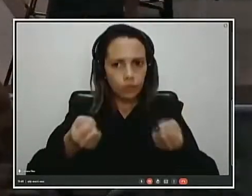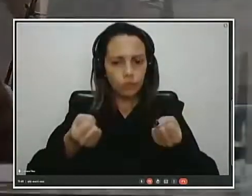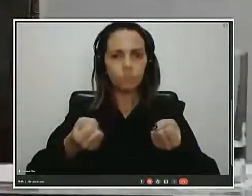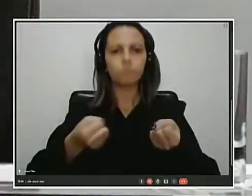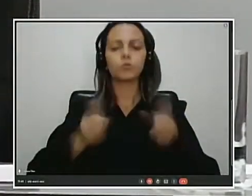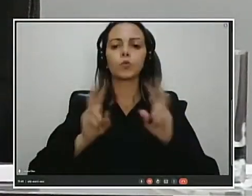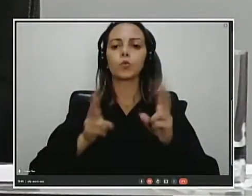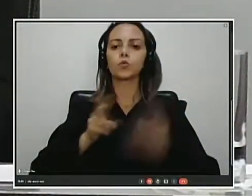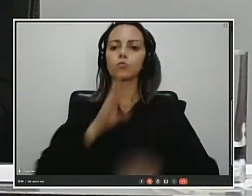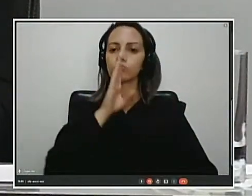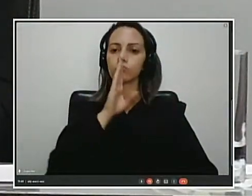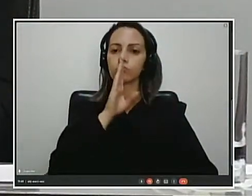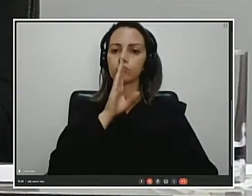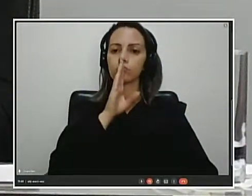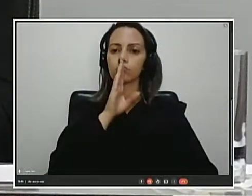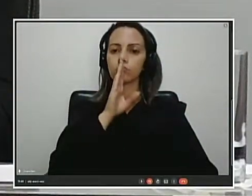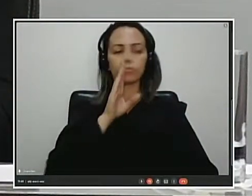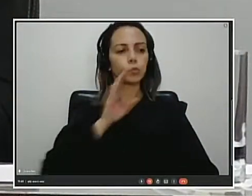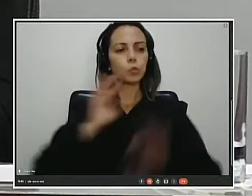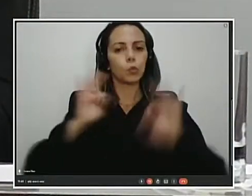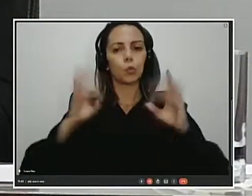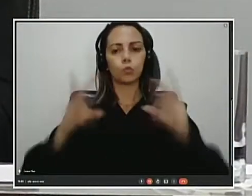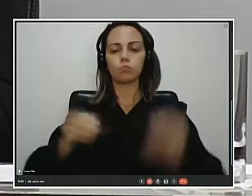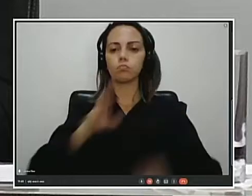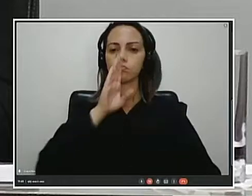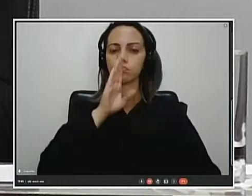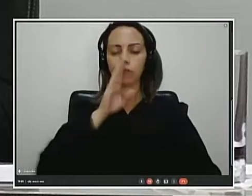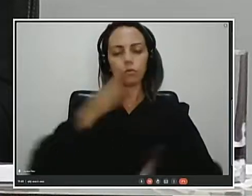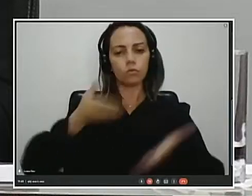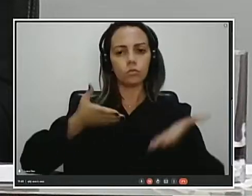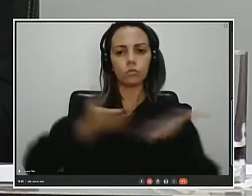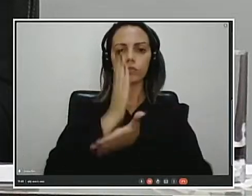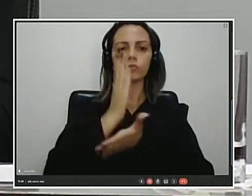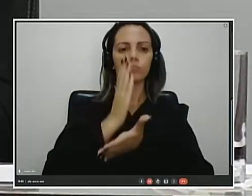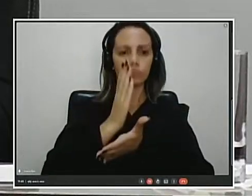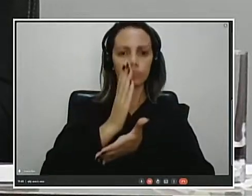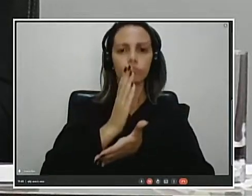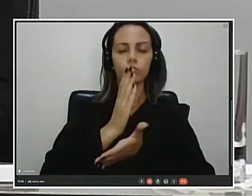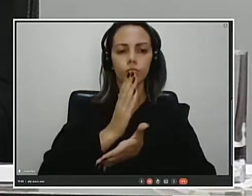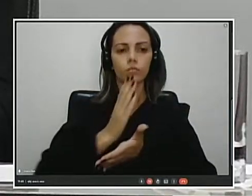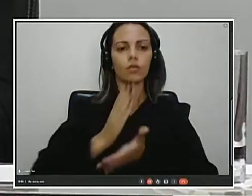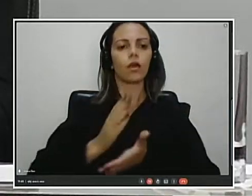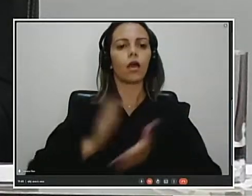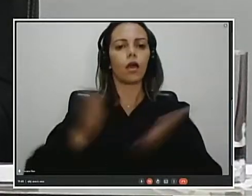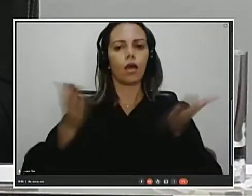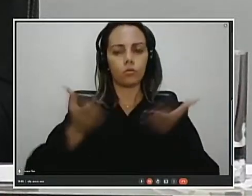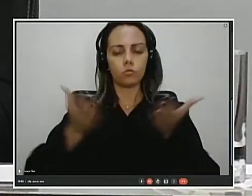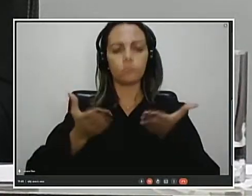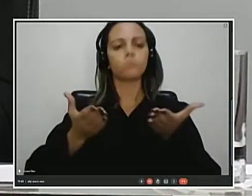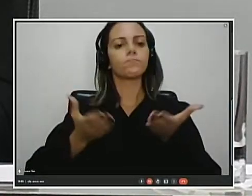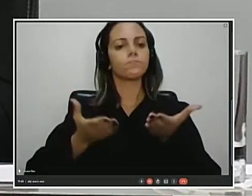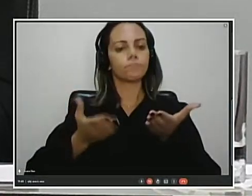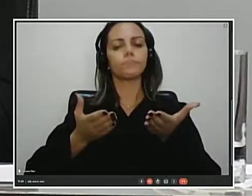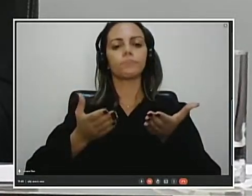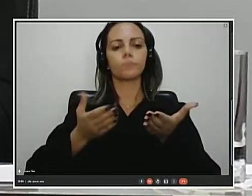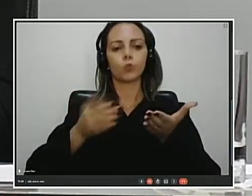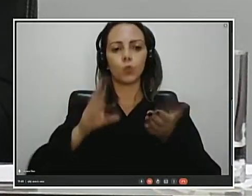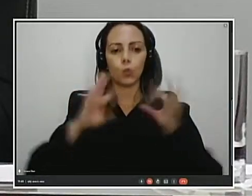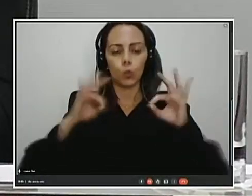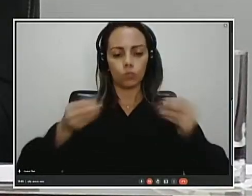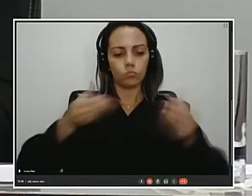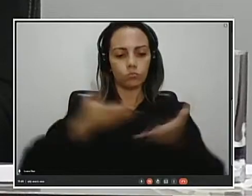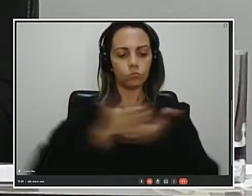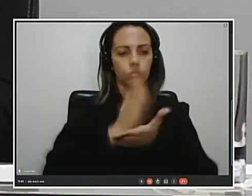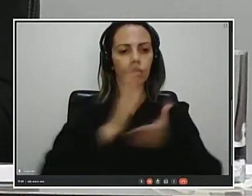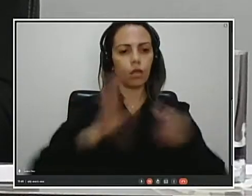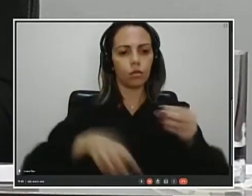Aprovado o parecer fundamentado da Comissão de Constituição, Justiça e Redação Final. Favorável à emenda de número 1 do projeto de